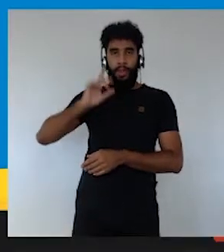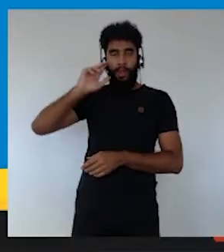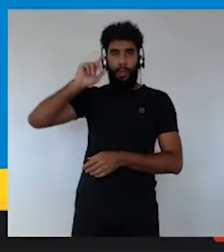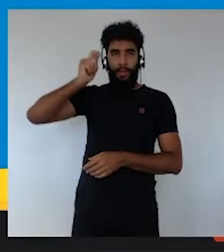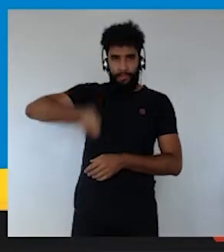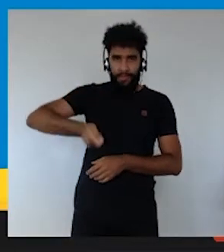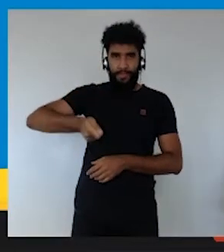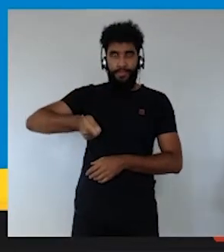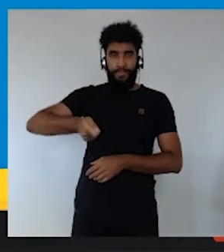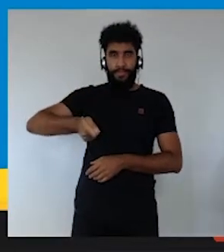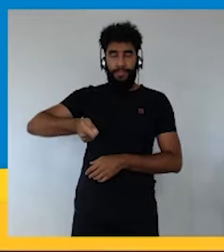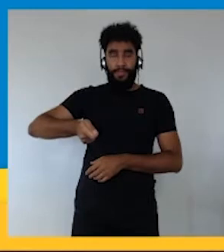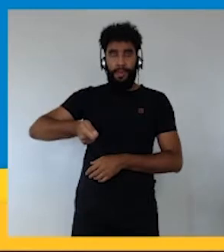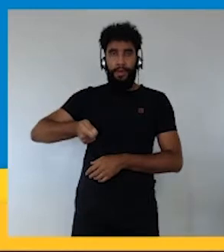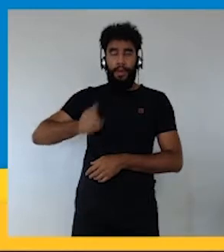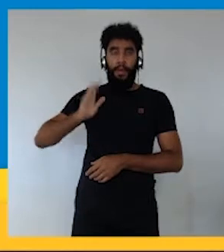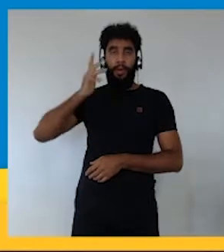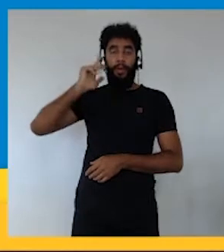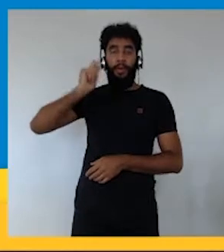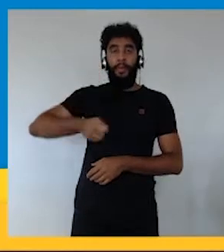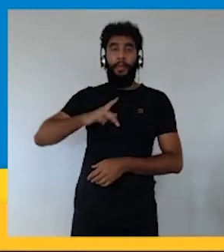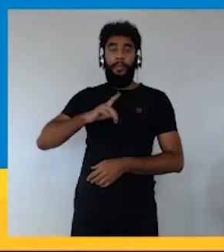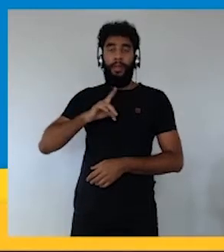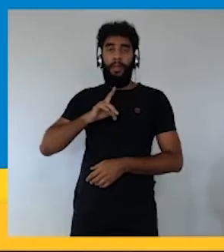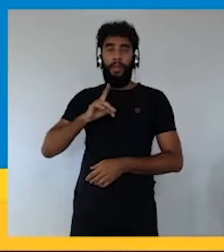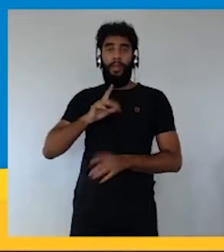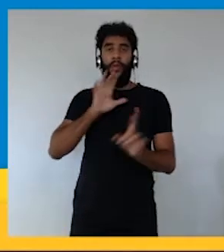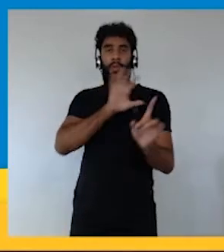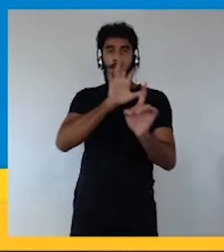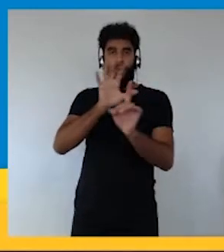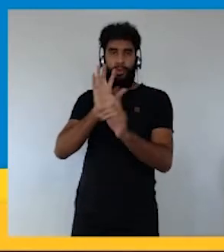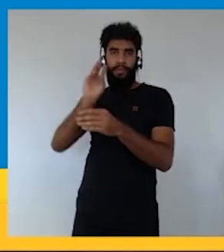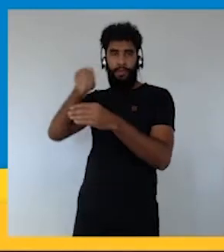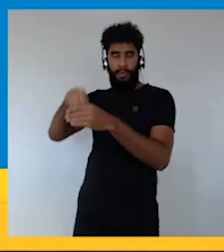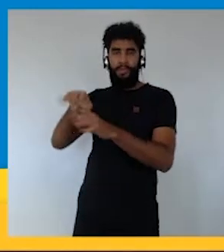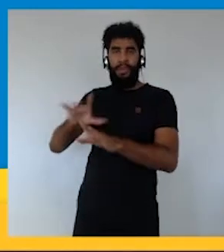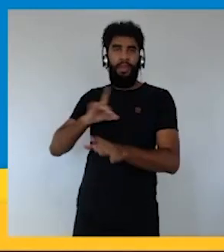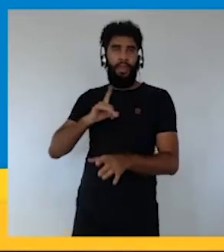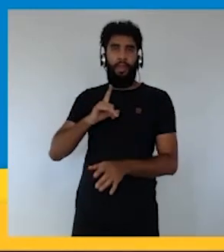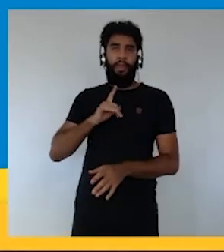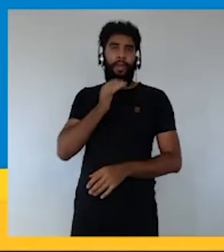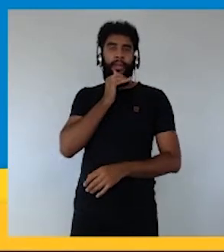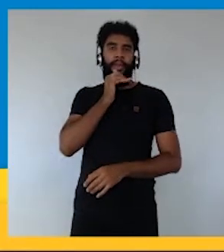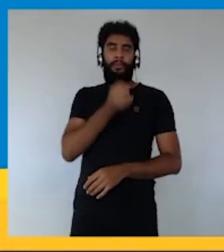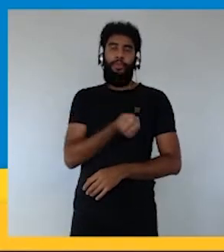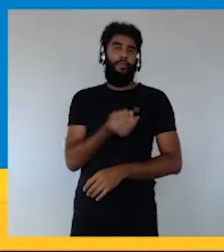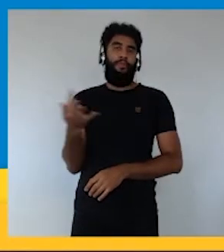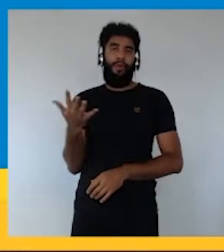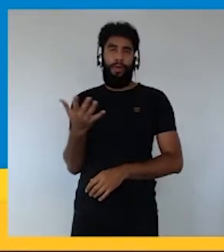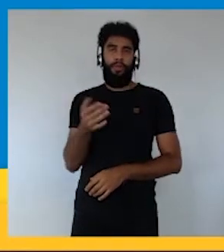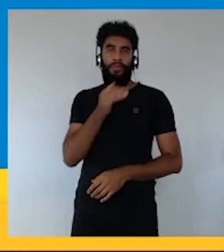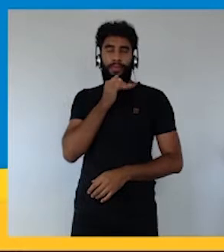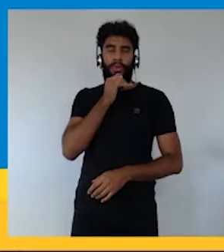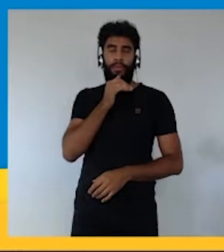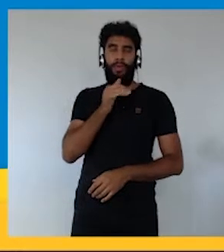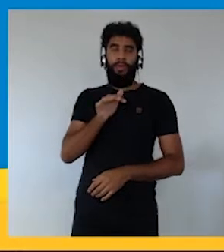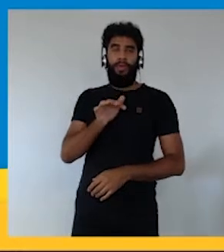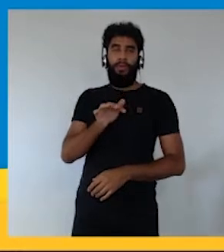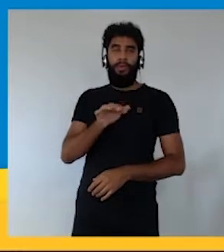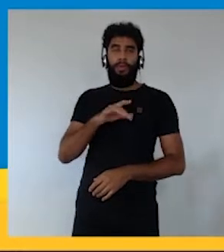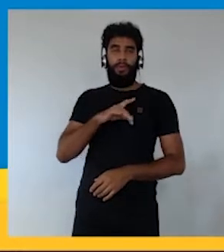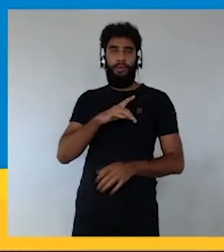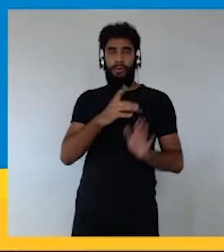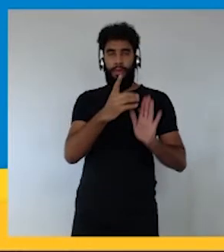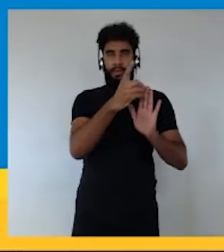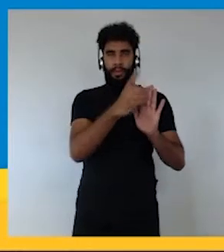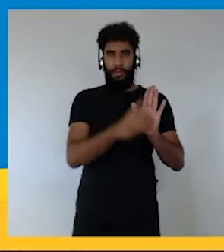discricionariedade procedimental, para que tenha algum efeito dentro do procedimento arbitral. E existem vários exemplos de soft law. Nós temos as diretrizes